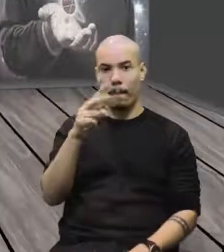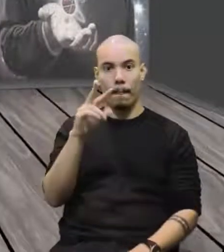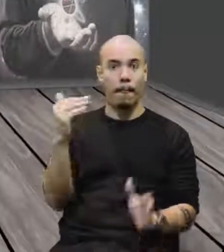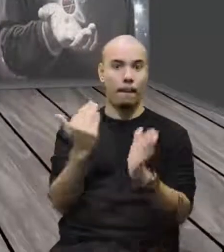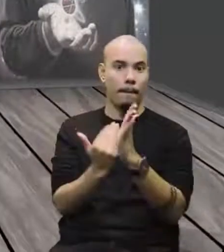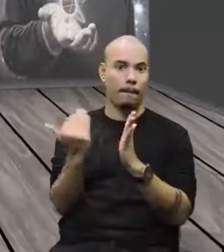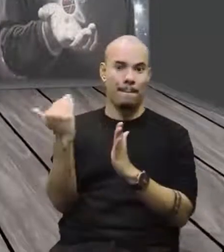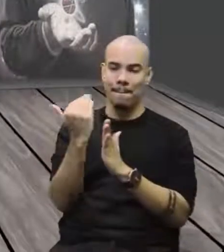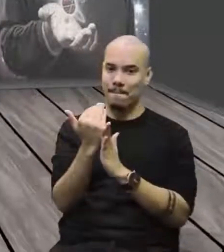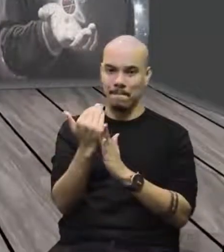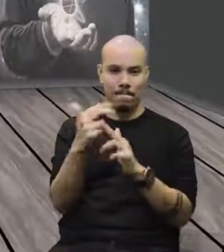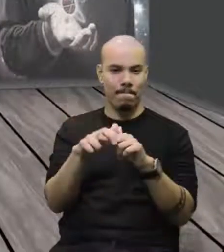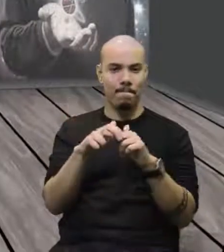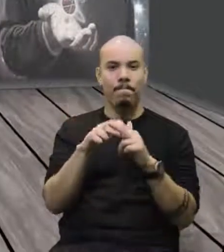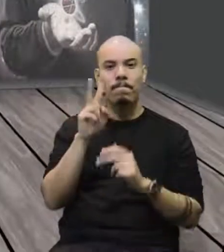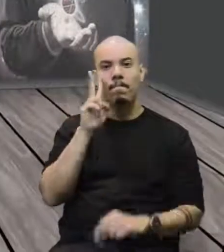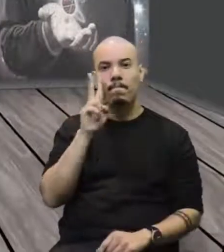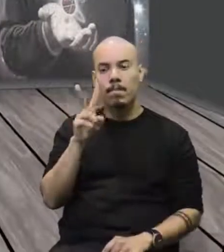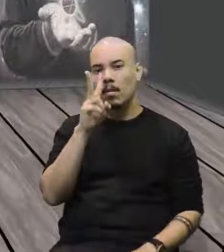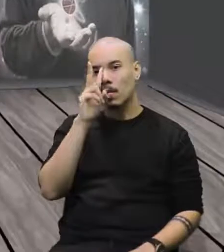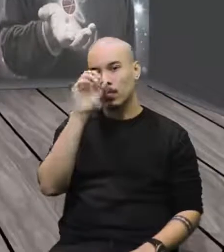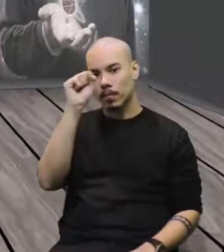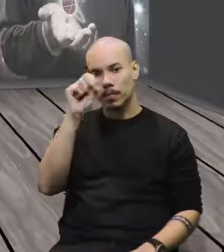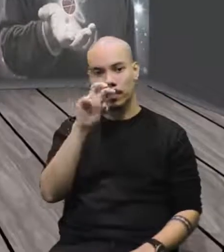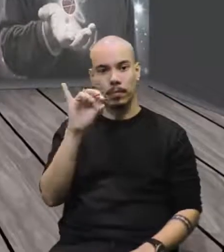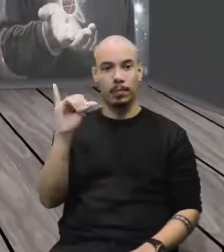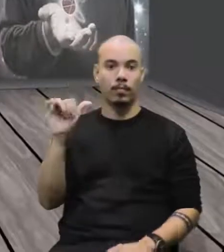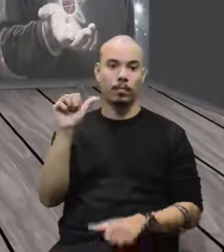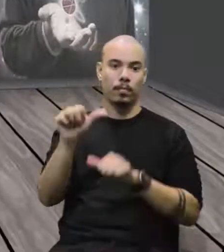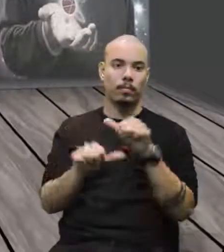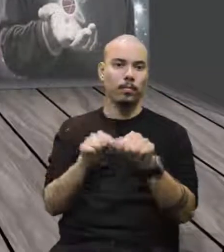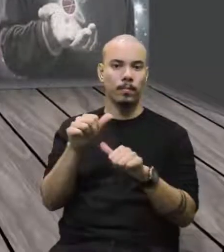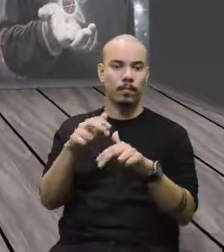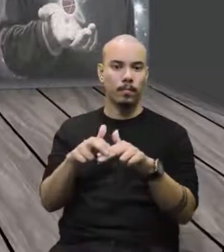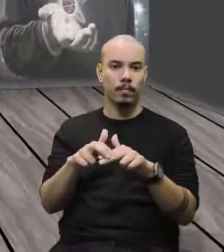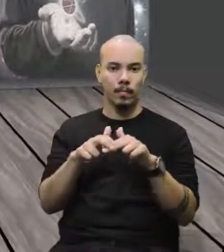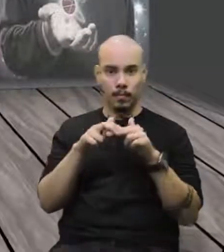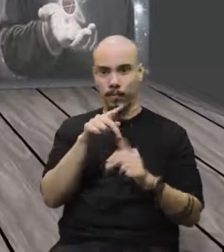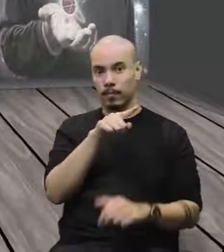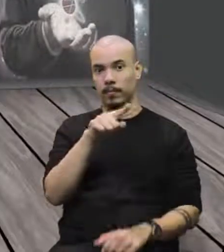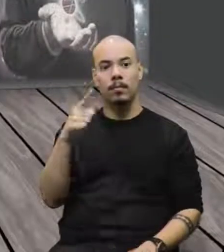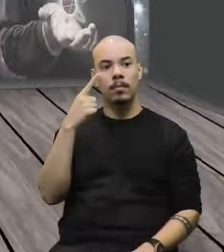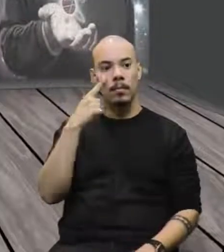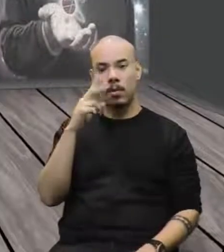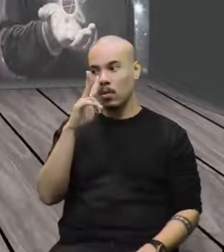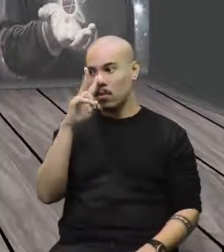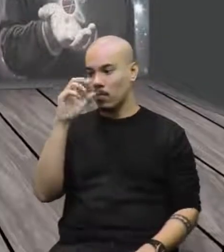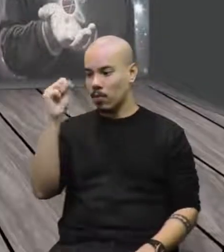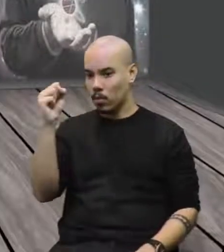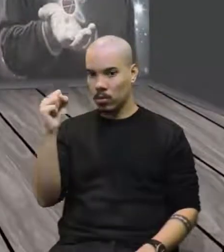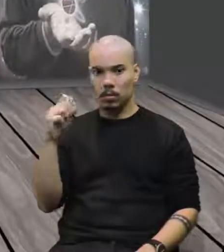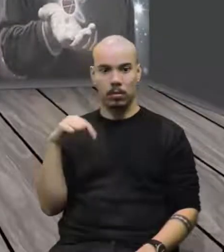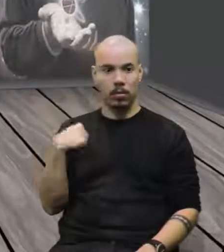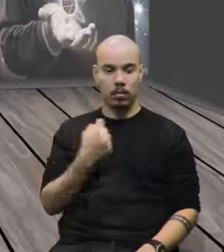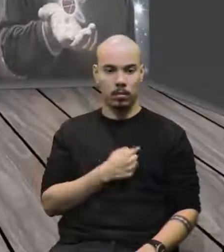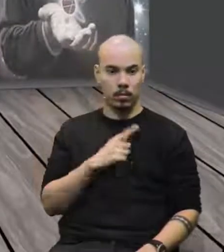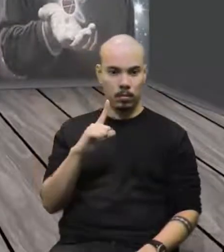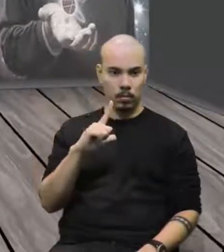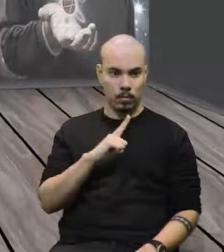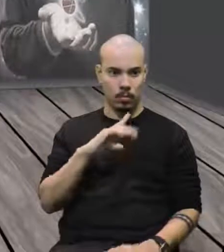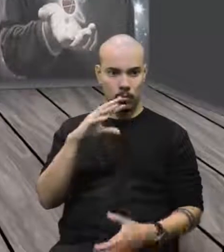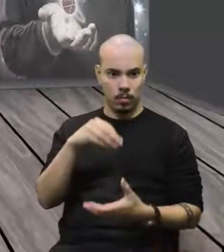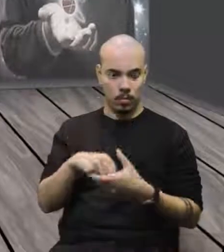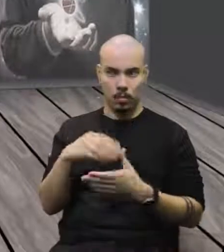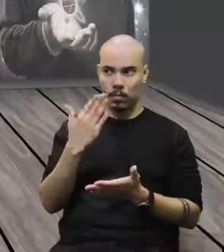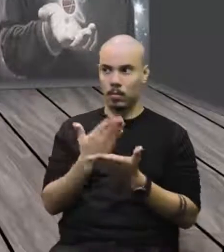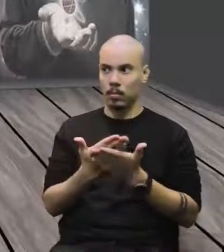em 2 vezes. Porque você vai ver que a força magnética vai mudar. Então, a gente viu que força magnética que nós temos aqui na